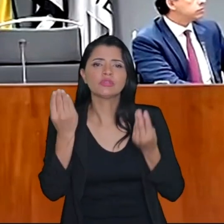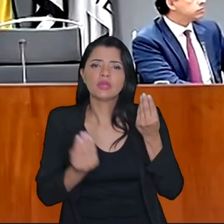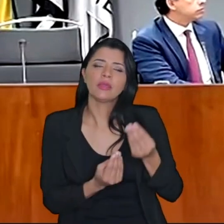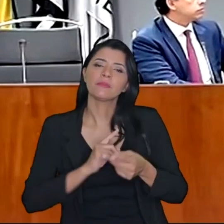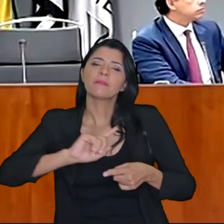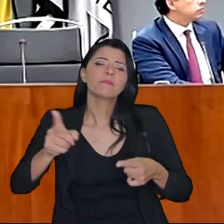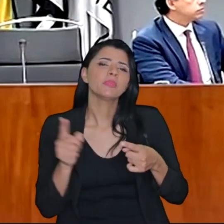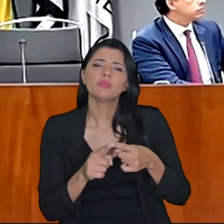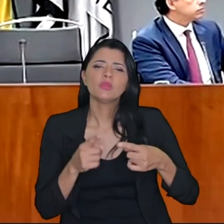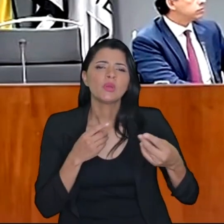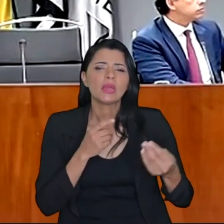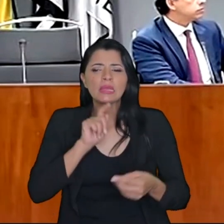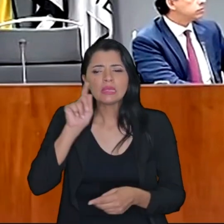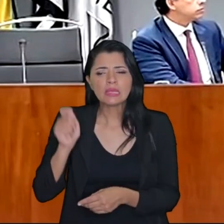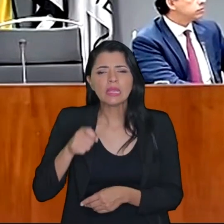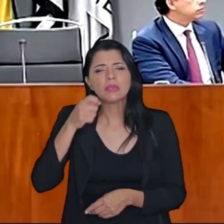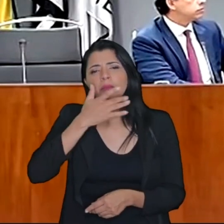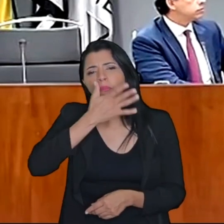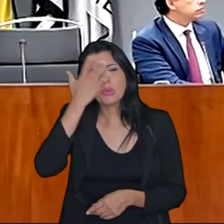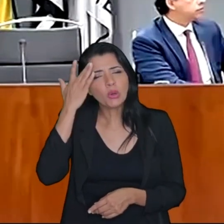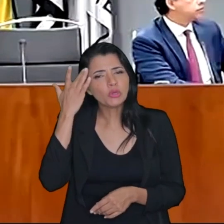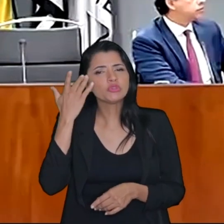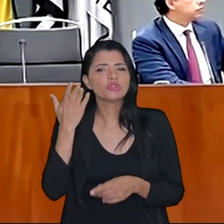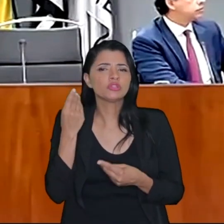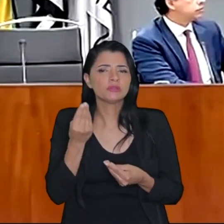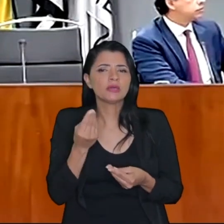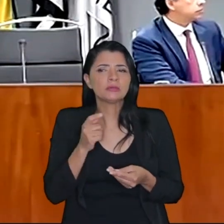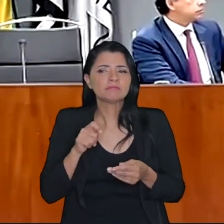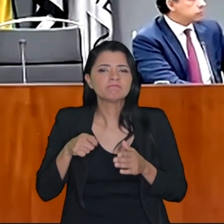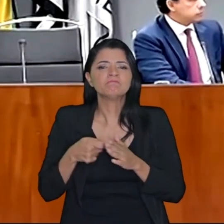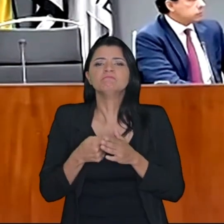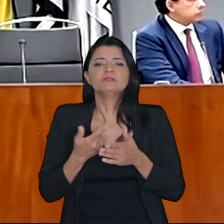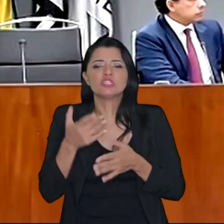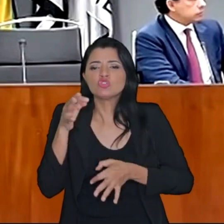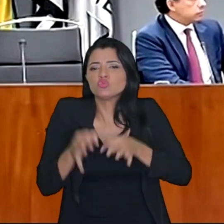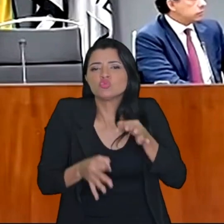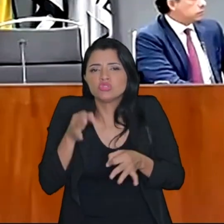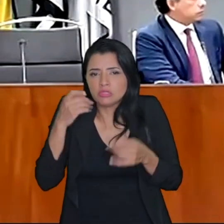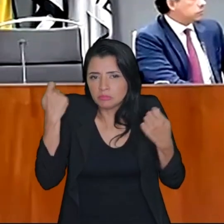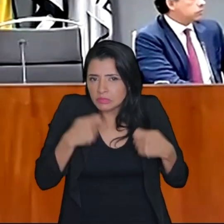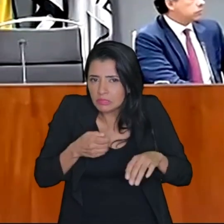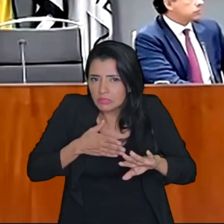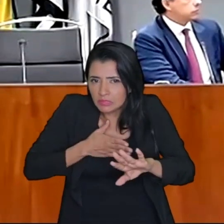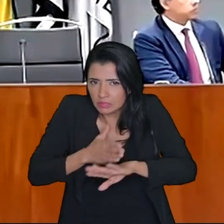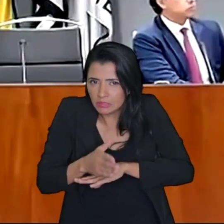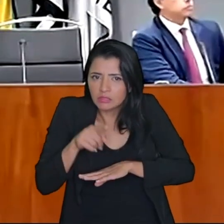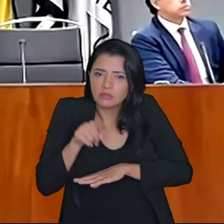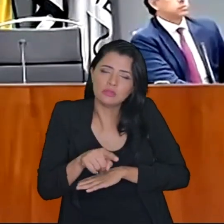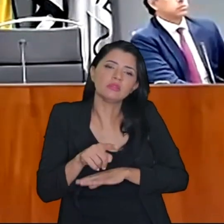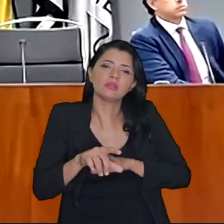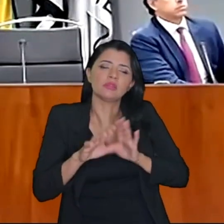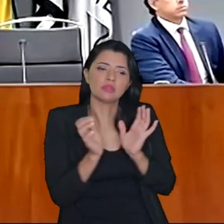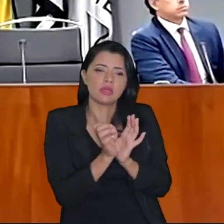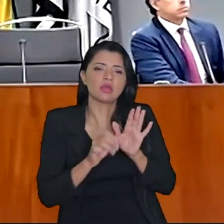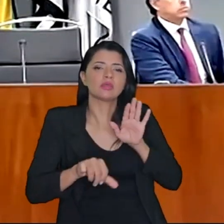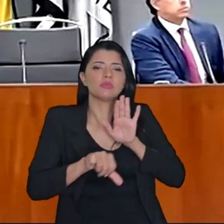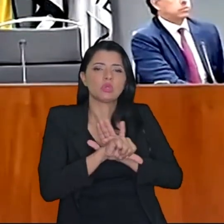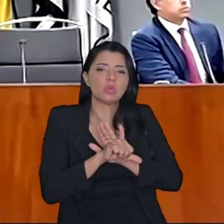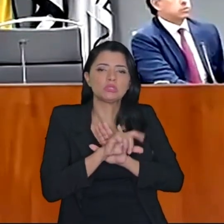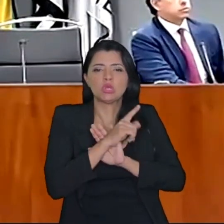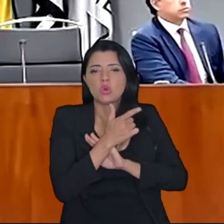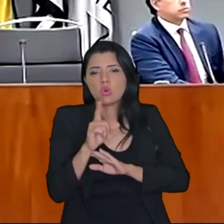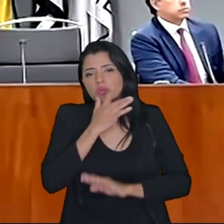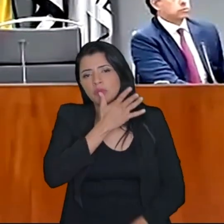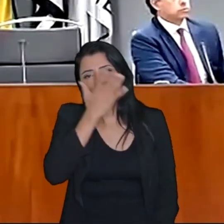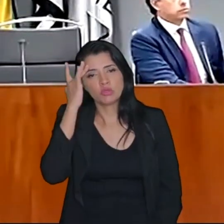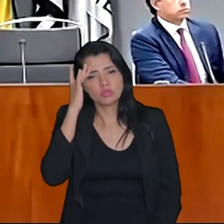delas, né, quem pode ser o autor da obstrução da justiça? Ele necessariamente tem que fazer parte da organização criminosa ou pode ser uma outra pessoa